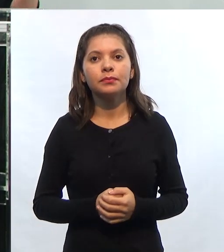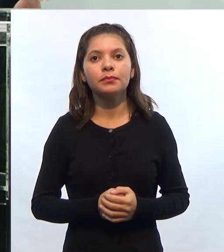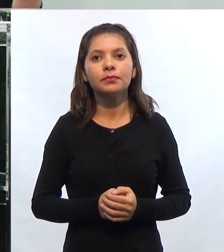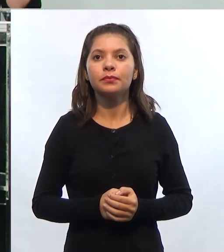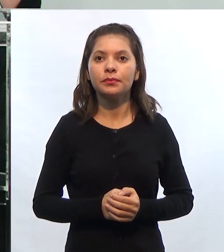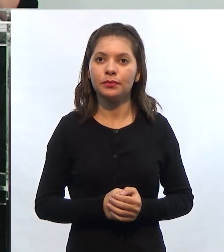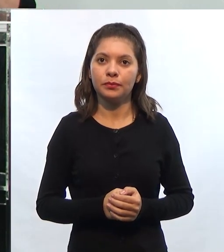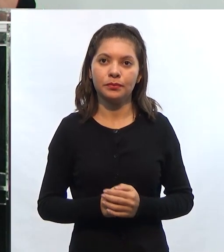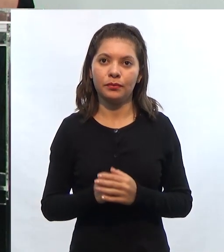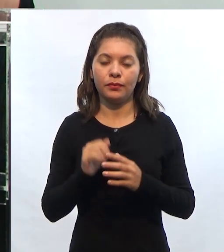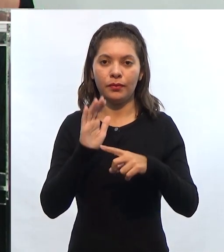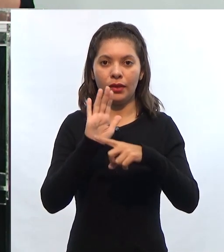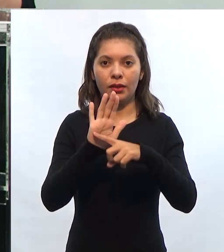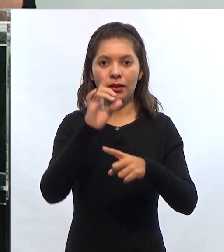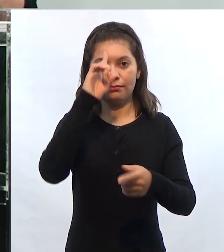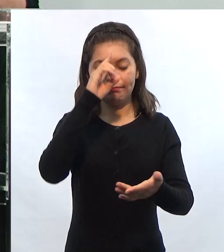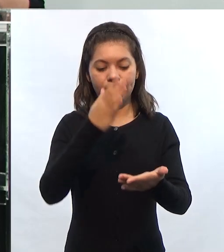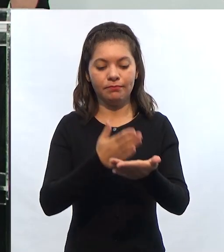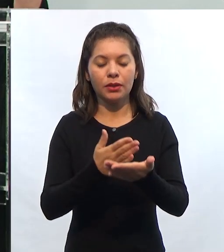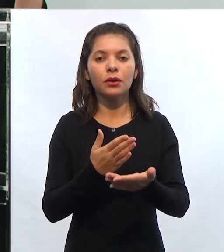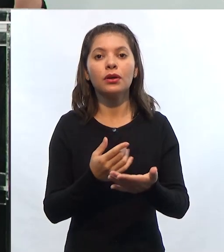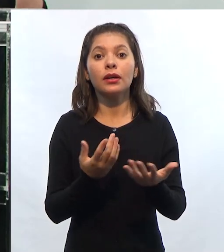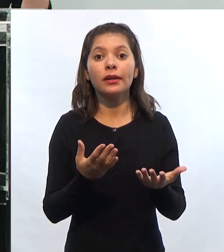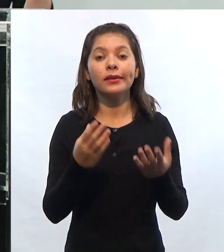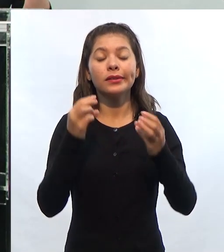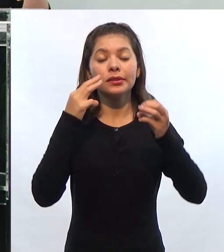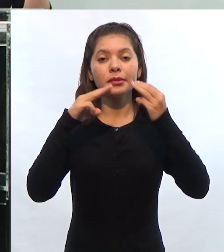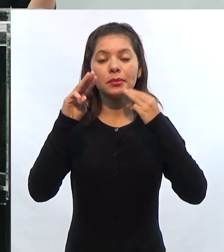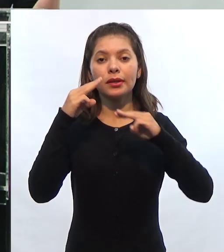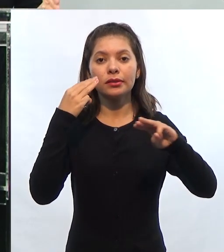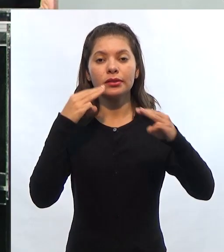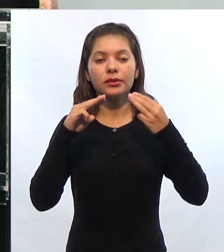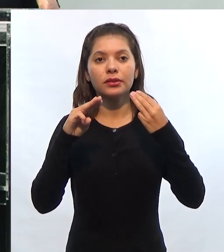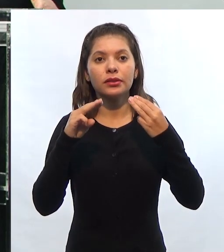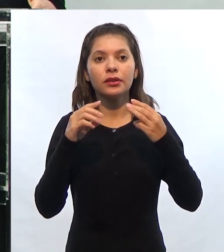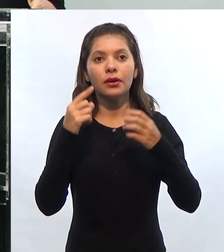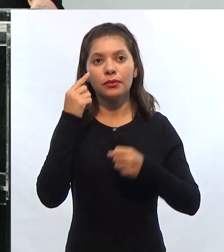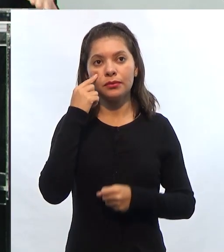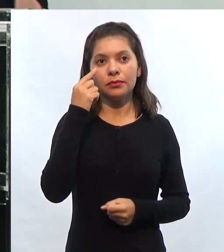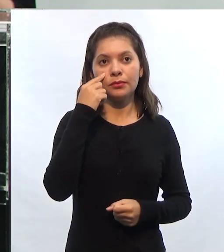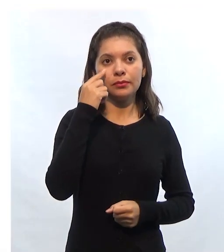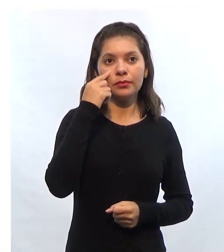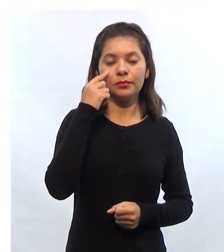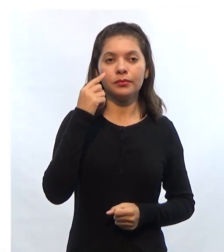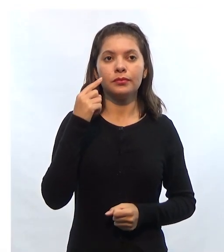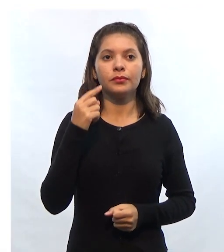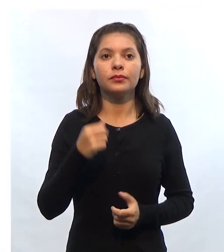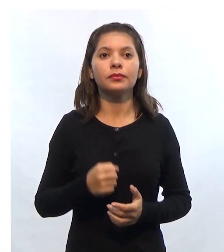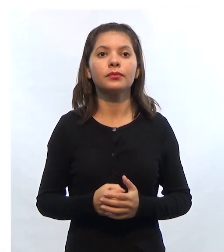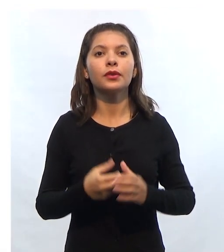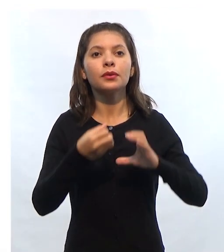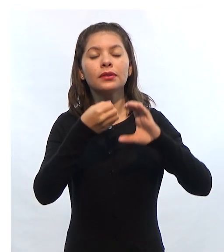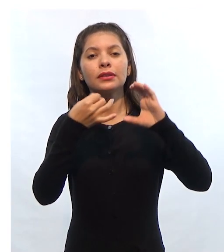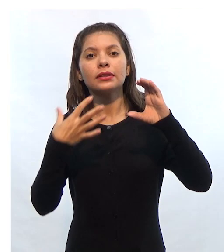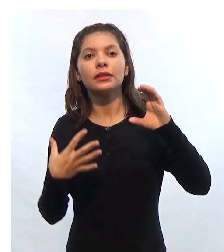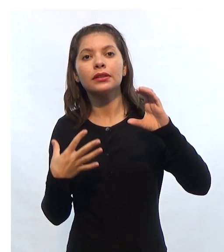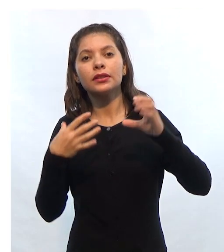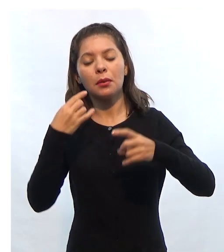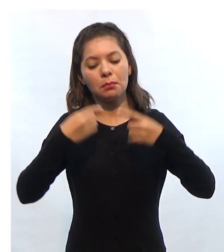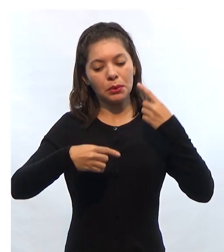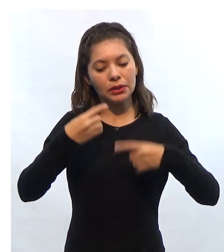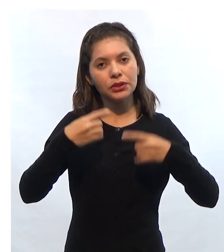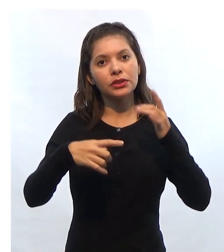vão subsidiar decisões de marketing. Então, esses são os dados secundários. Então, vejam aqui que a gente tem aqui os